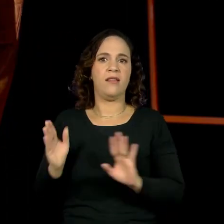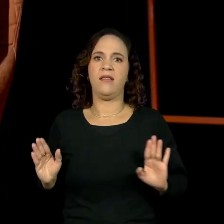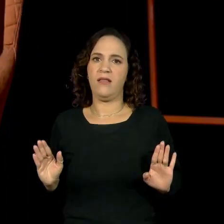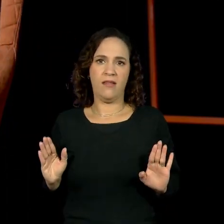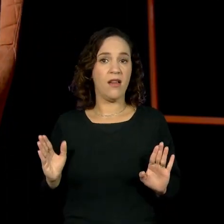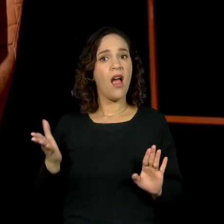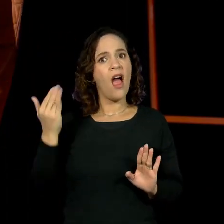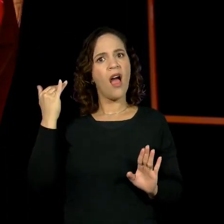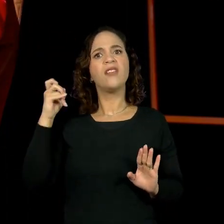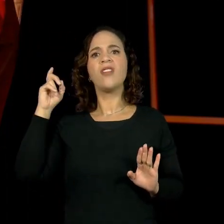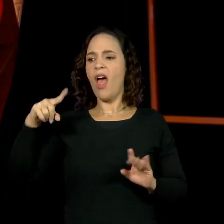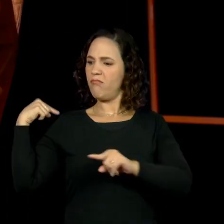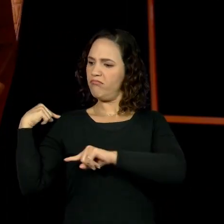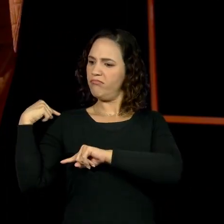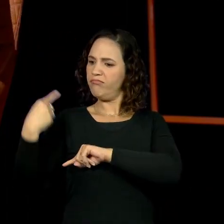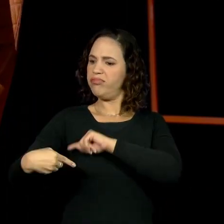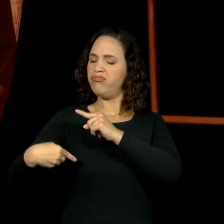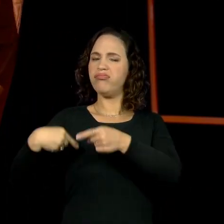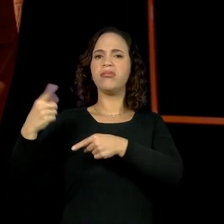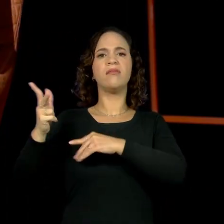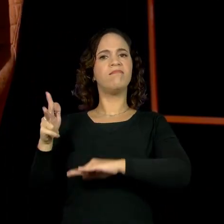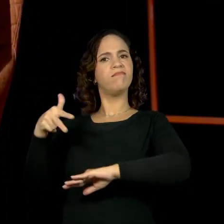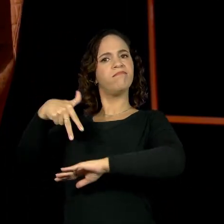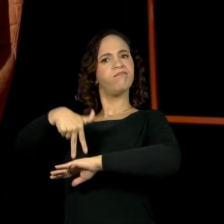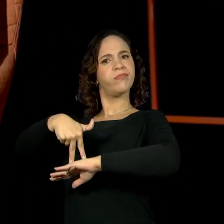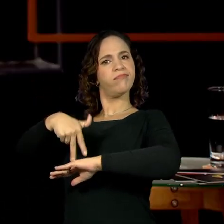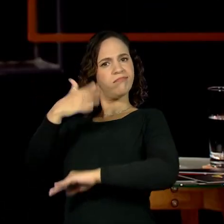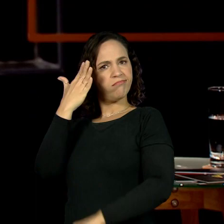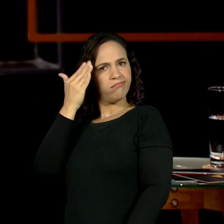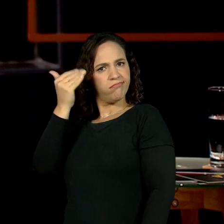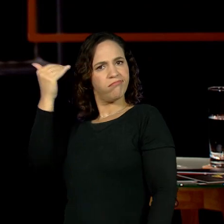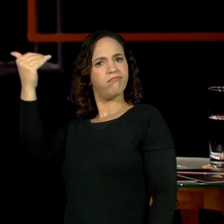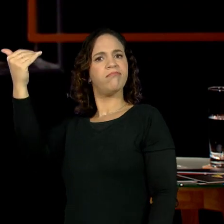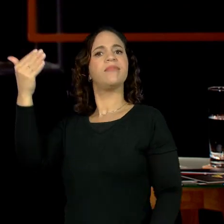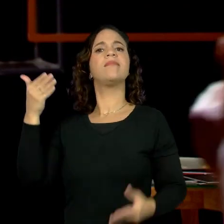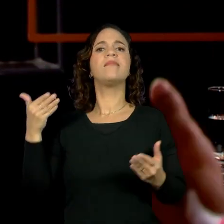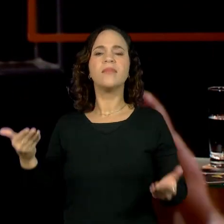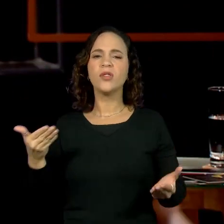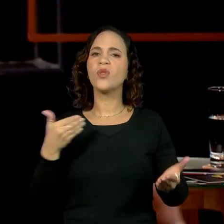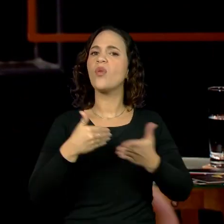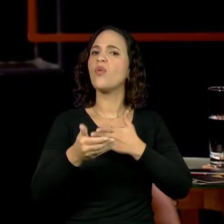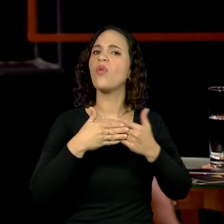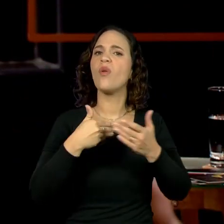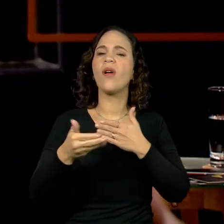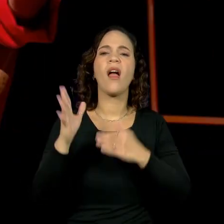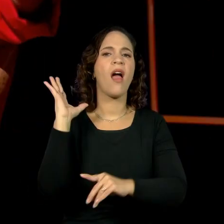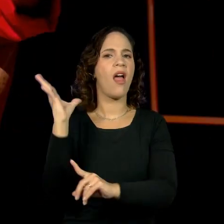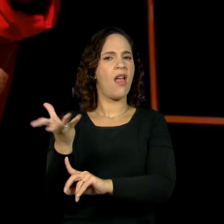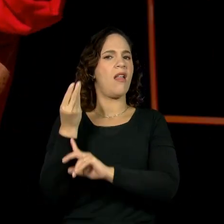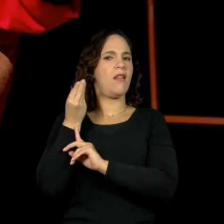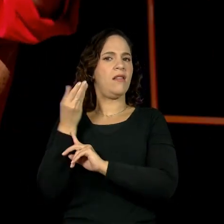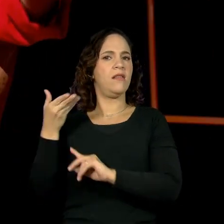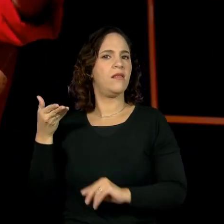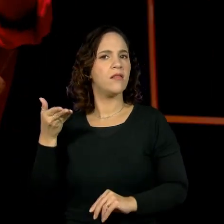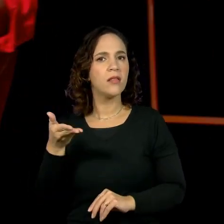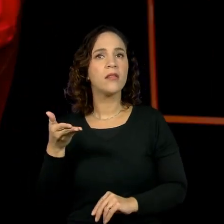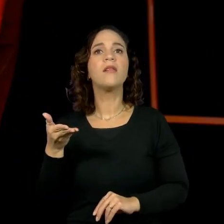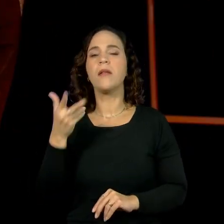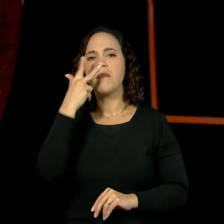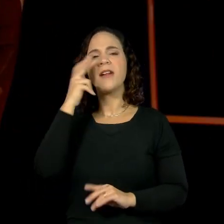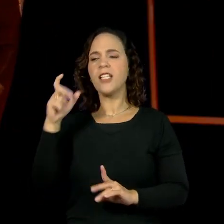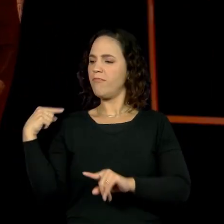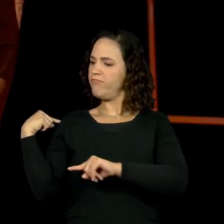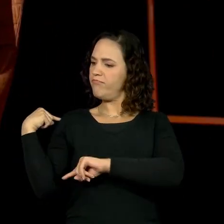era um sacerdócio ser artista em toda e qualquer manifestação artística, era um sacerdócio,